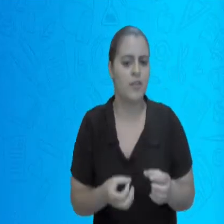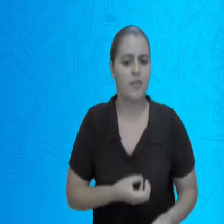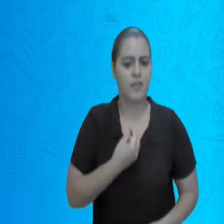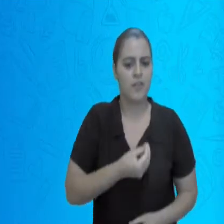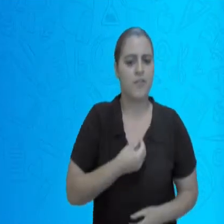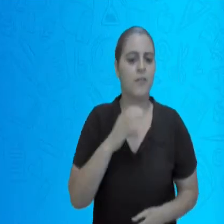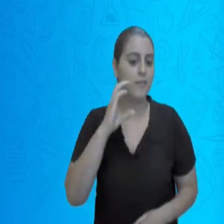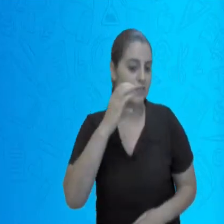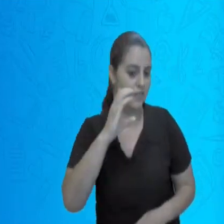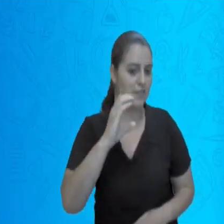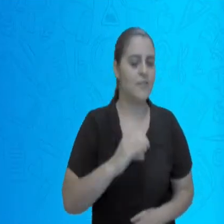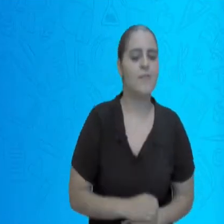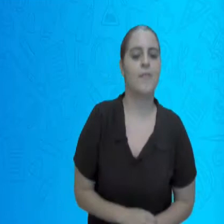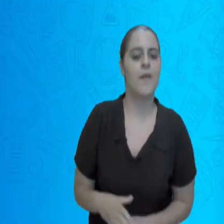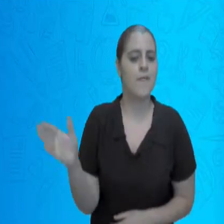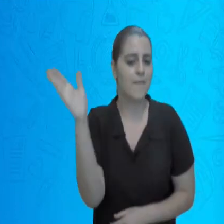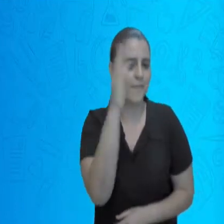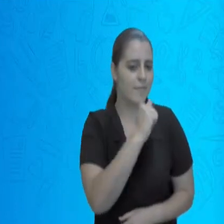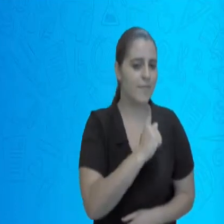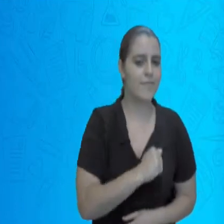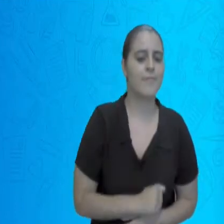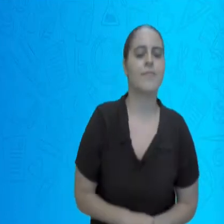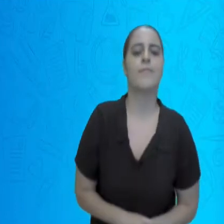nas ciências. Vem comigo.